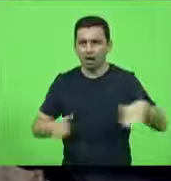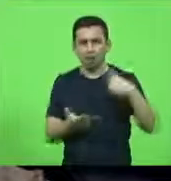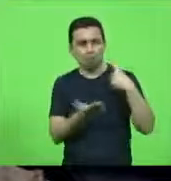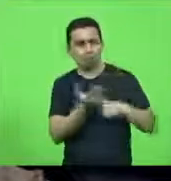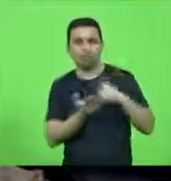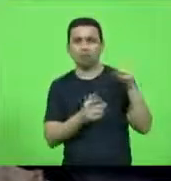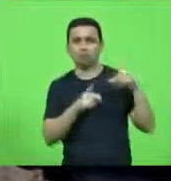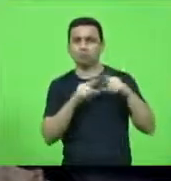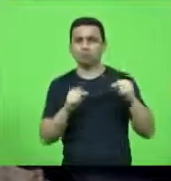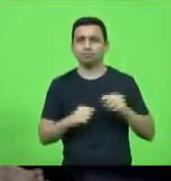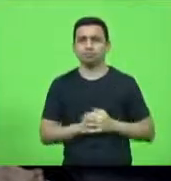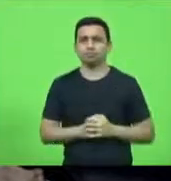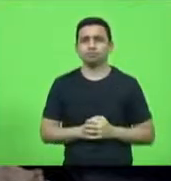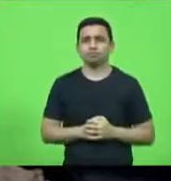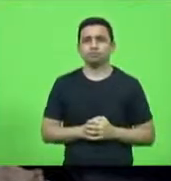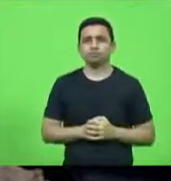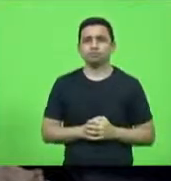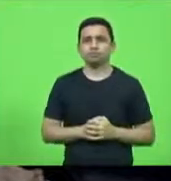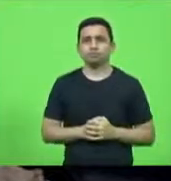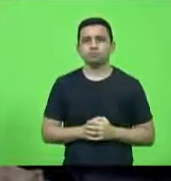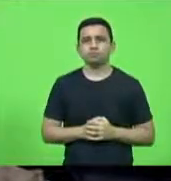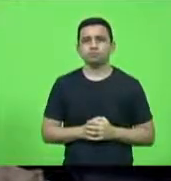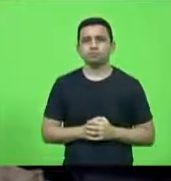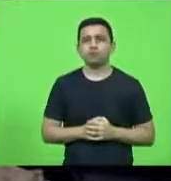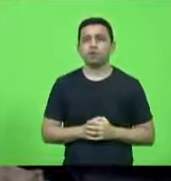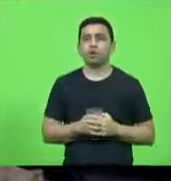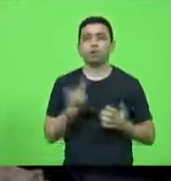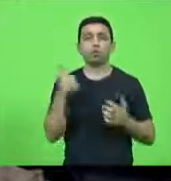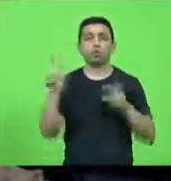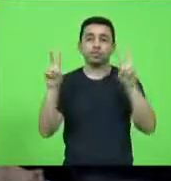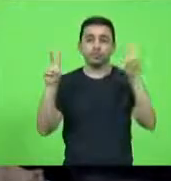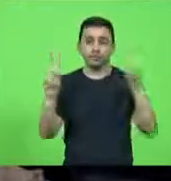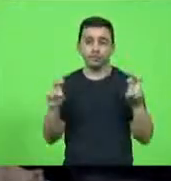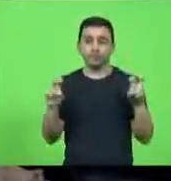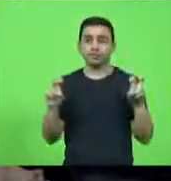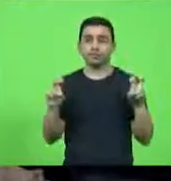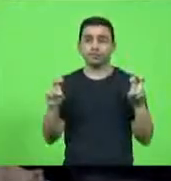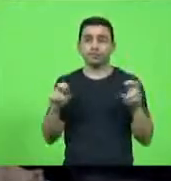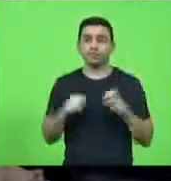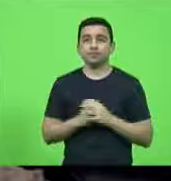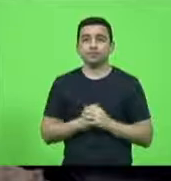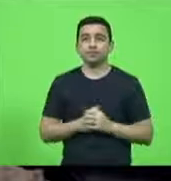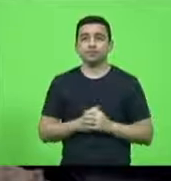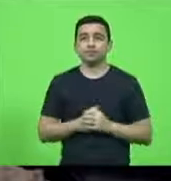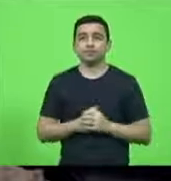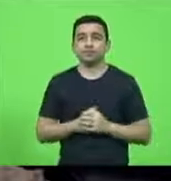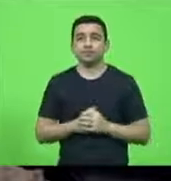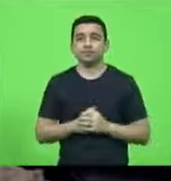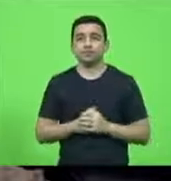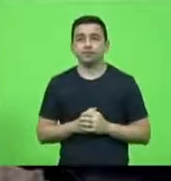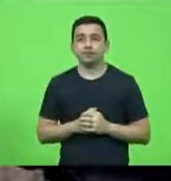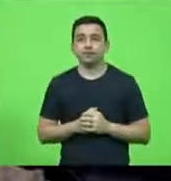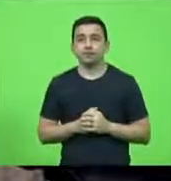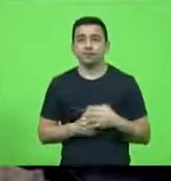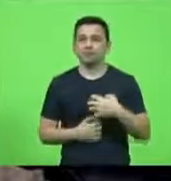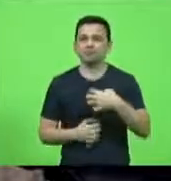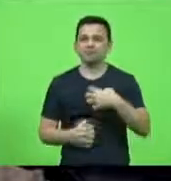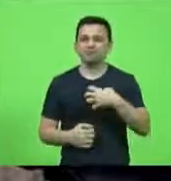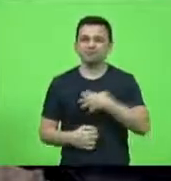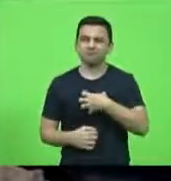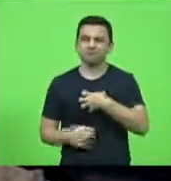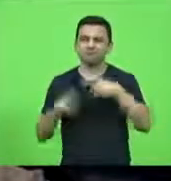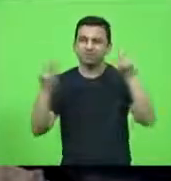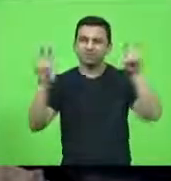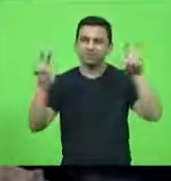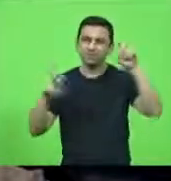Catarina. Também quero falar aqui de um outro assunto, eu nem ia falar desse assunto do pacto, mas provocado fui, porque o tema realmente me